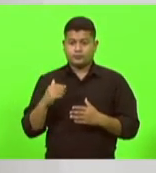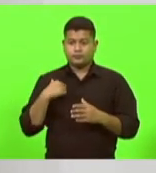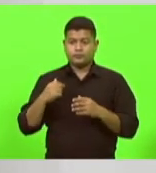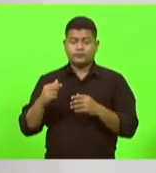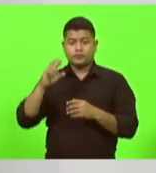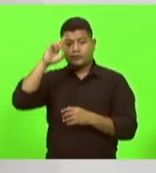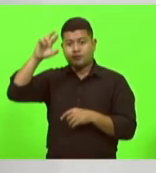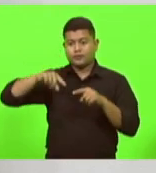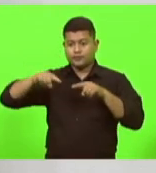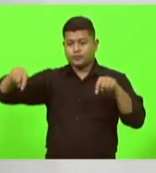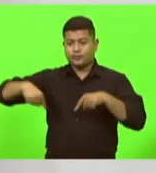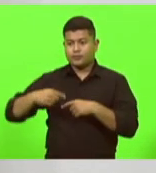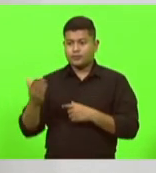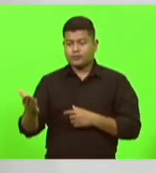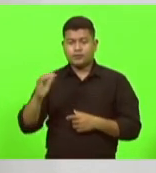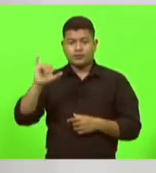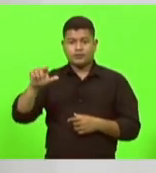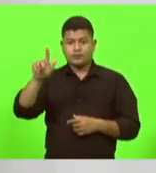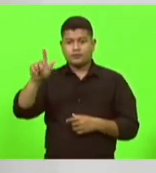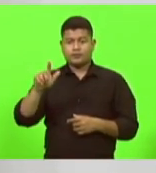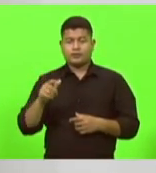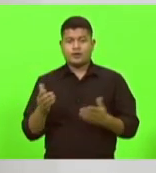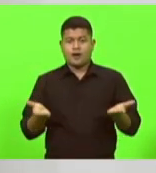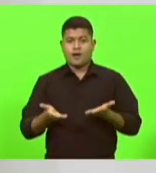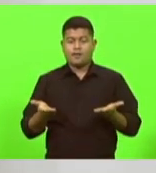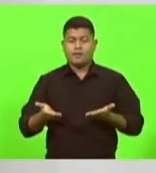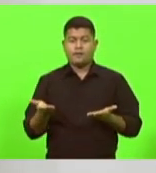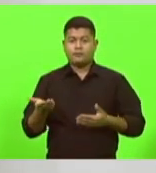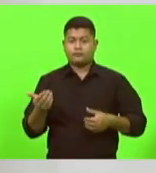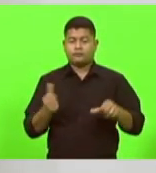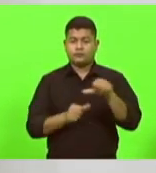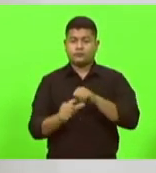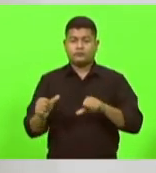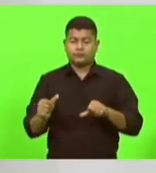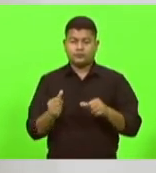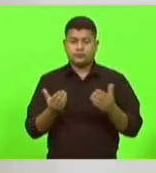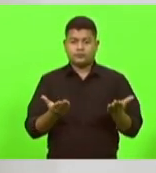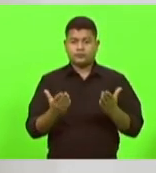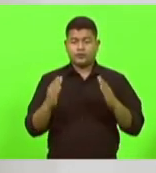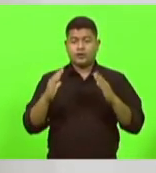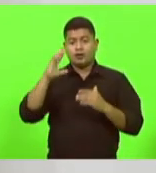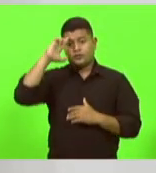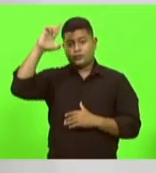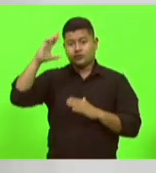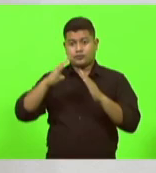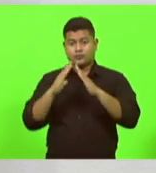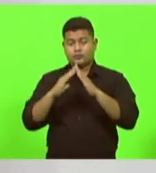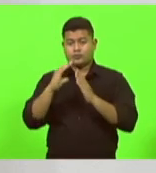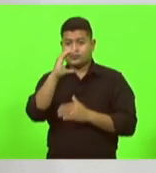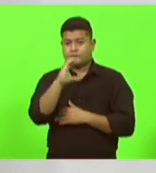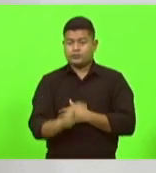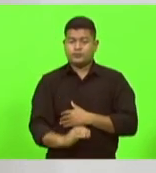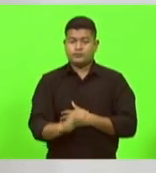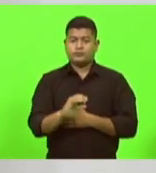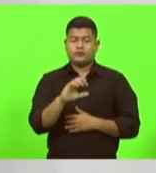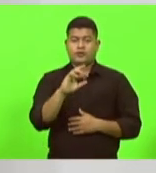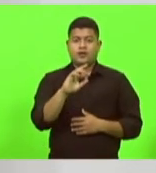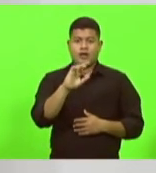do Governo do Estado de Santa Catarina, Heron Giordani, nosso amigo e amigo da Assembleia